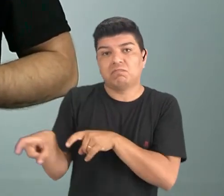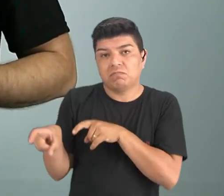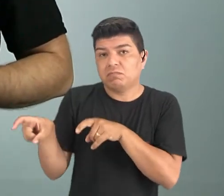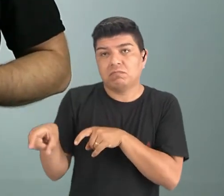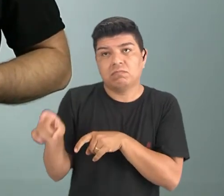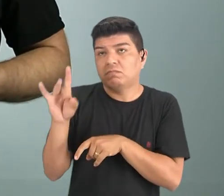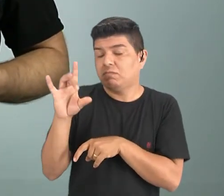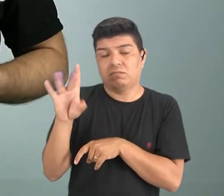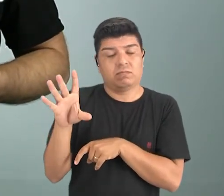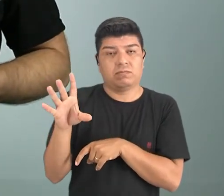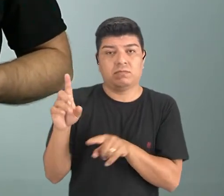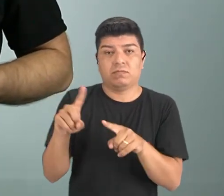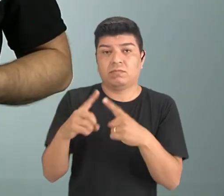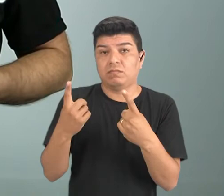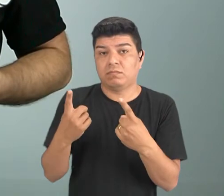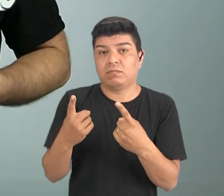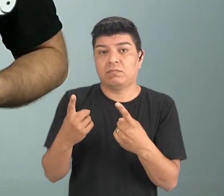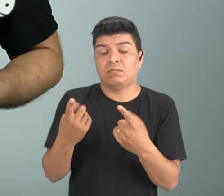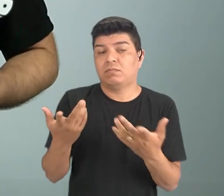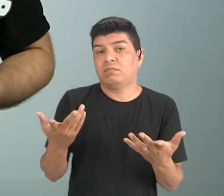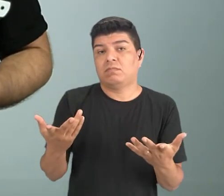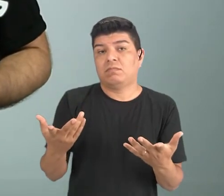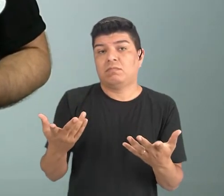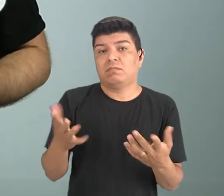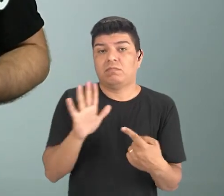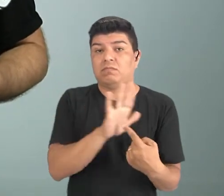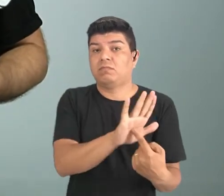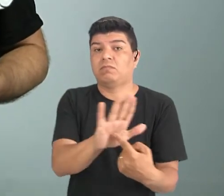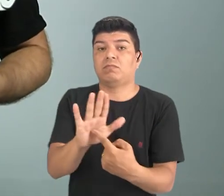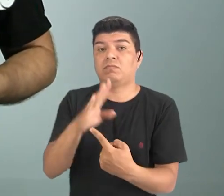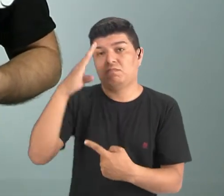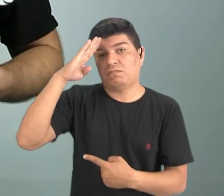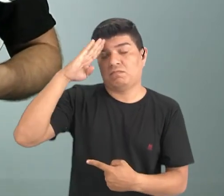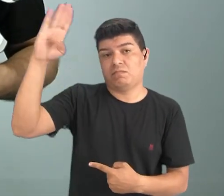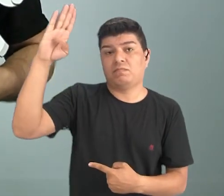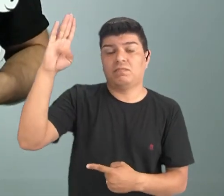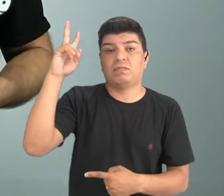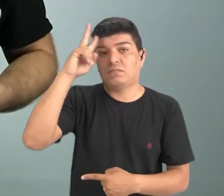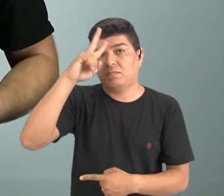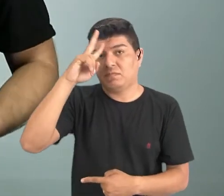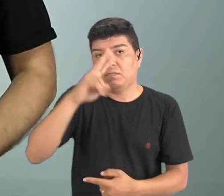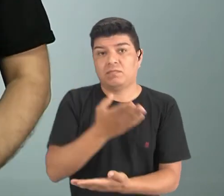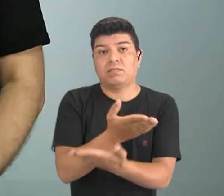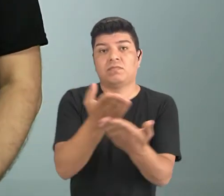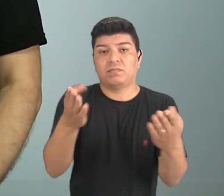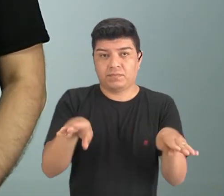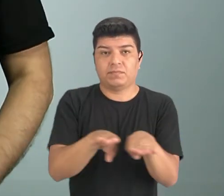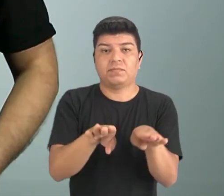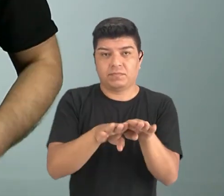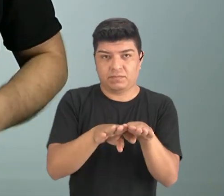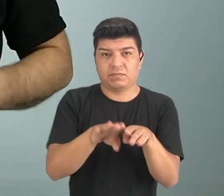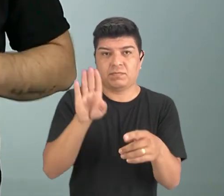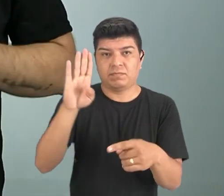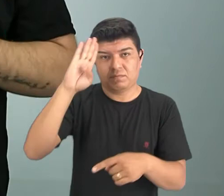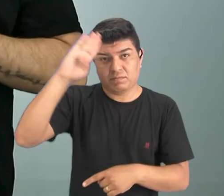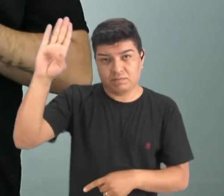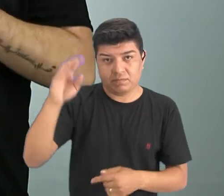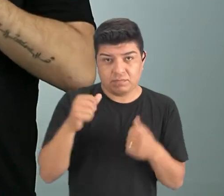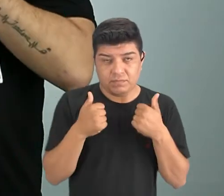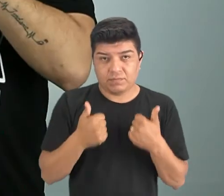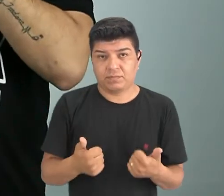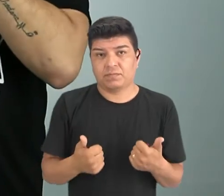teve um fazendeiro. Mas ele ficou como um destaque da história. E você também é um destaque. Ok,